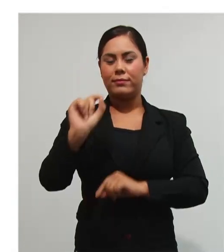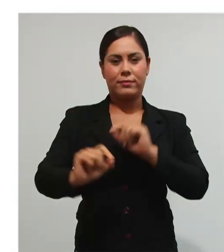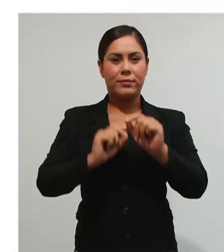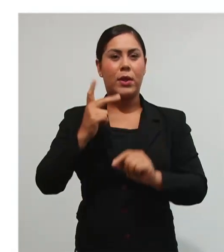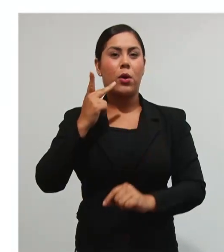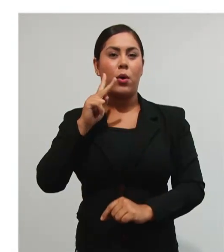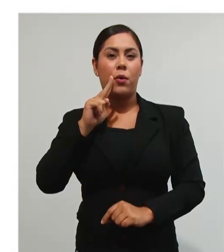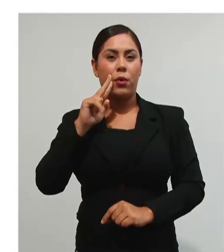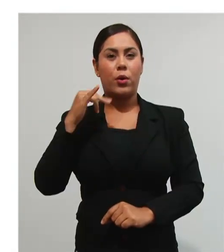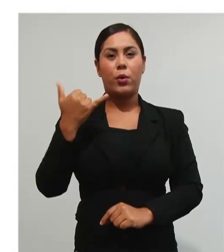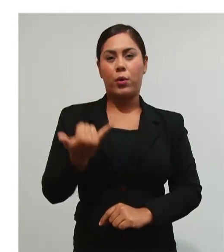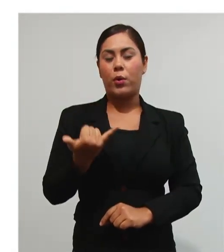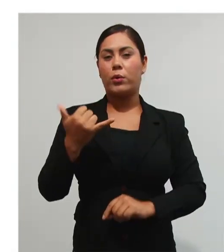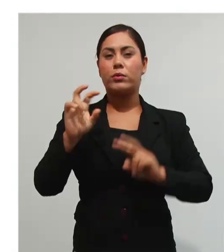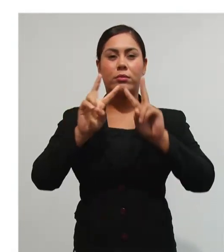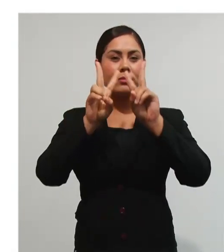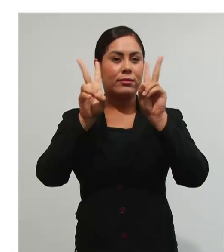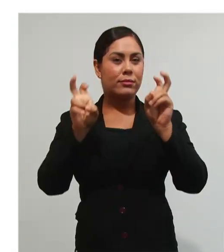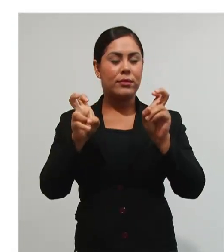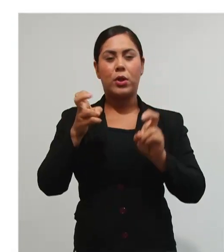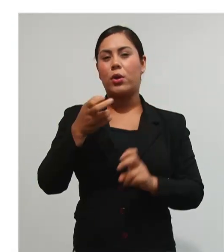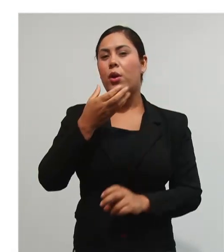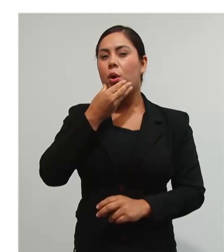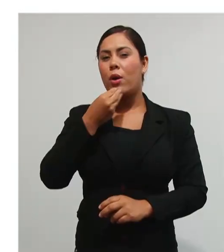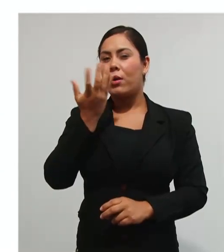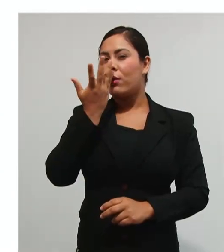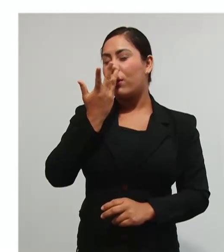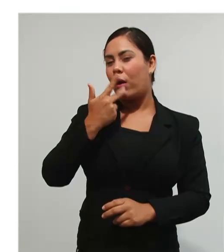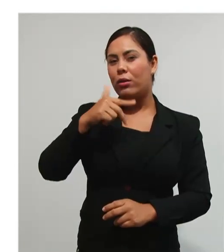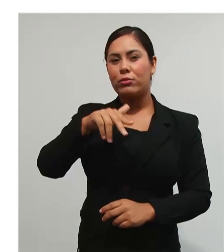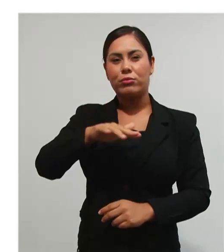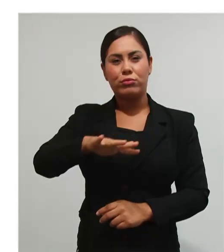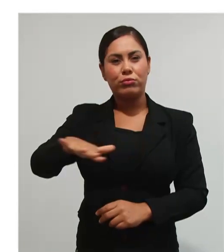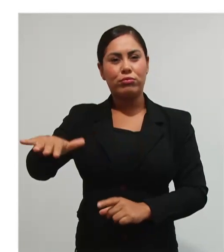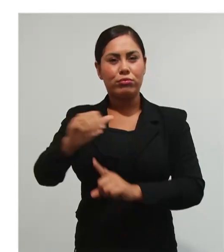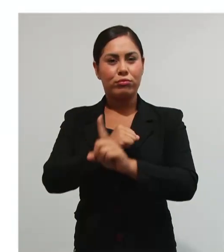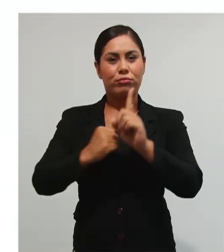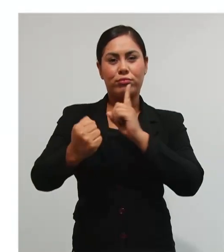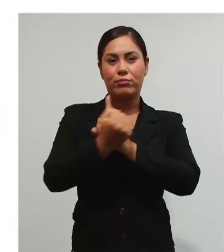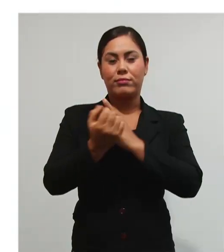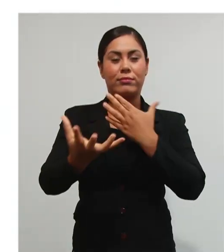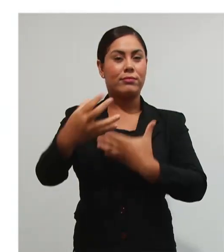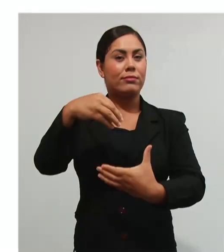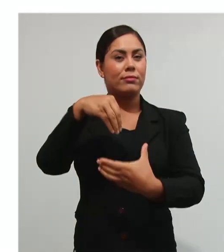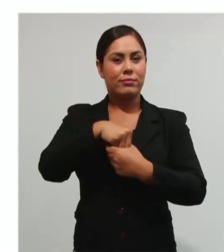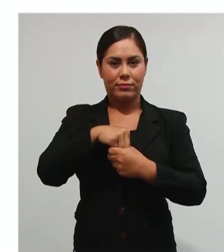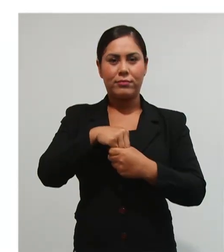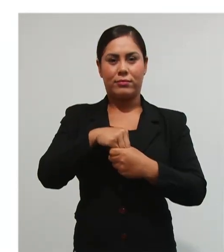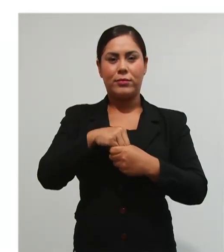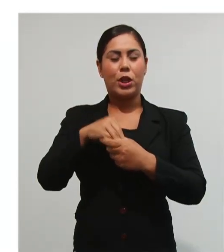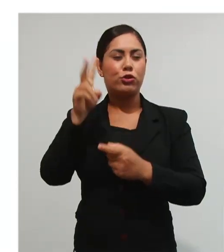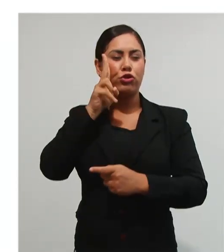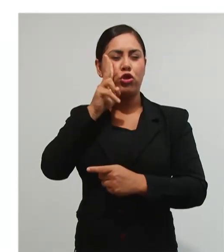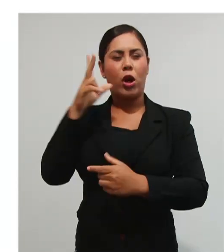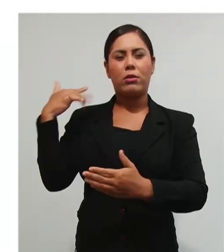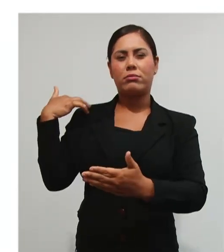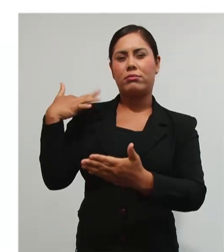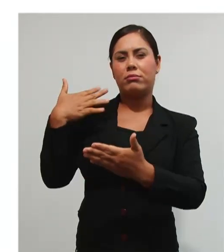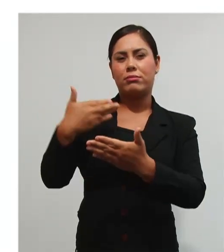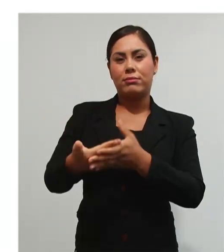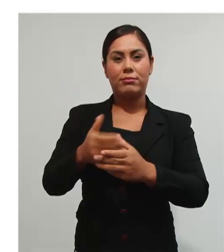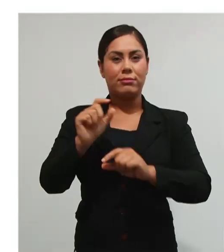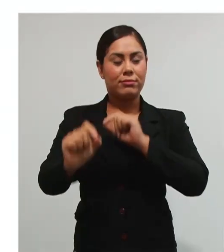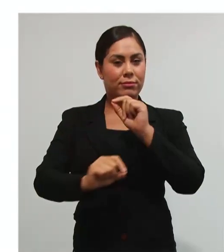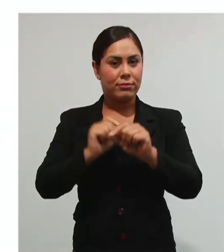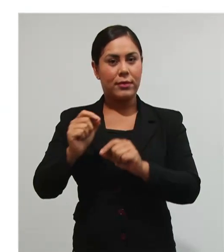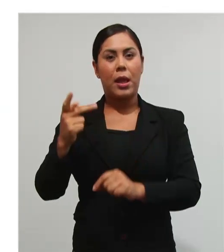Vygotsky corresponde a uma criança social, inserida num contexto sócio-histórico. Passando